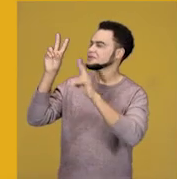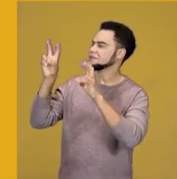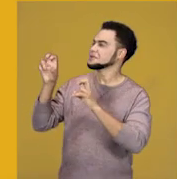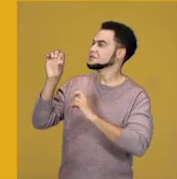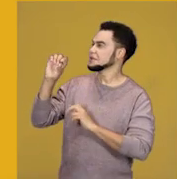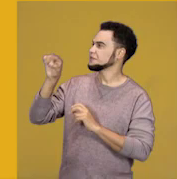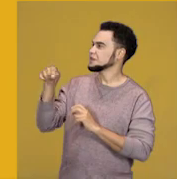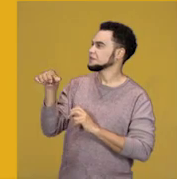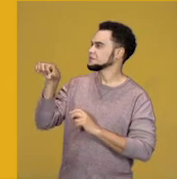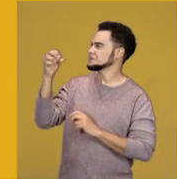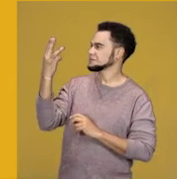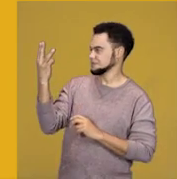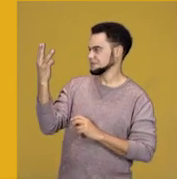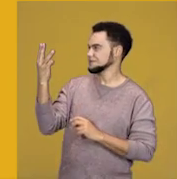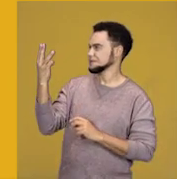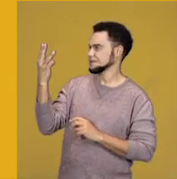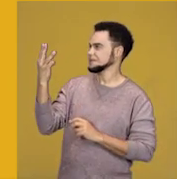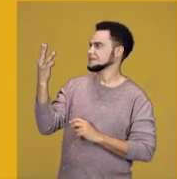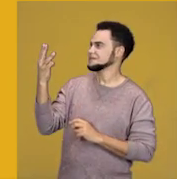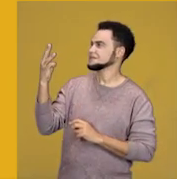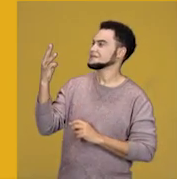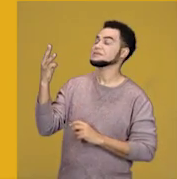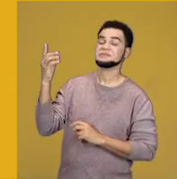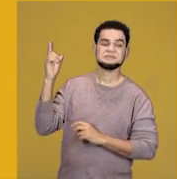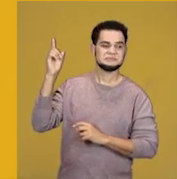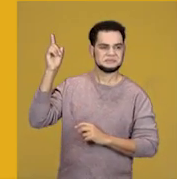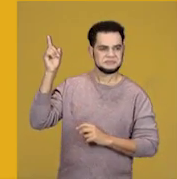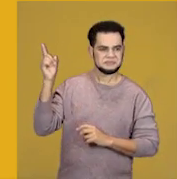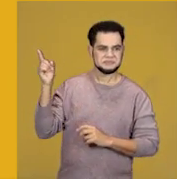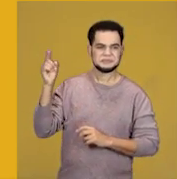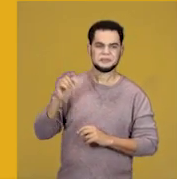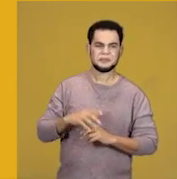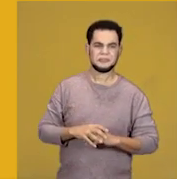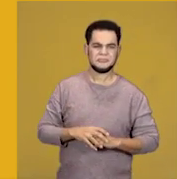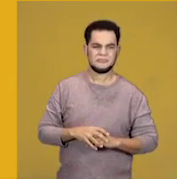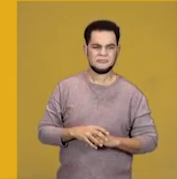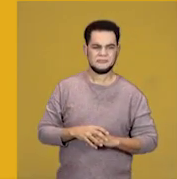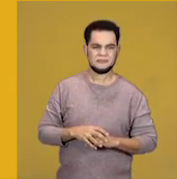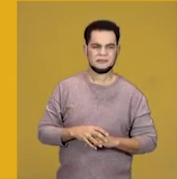0,93, desce 3,22 aqui, tá?